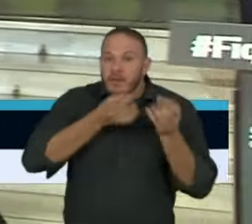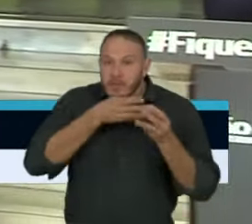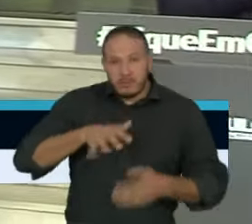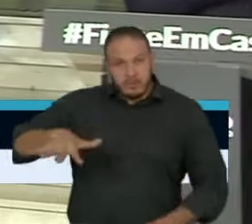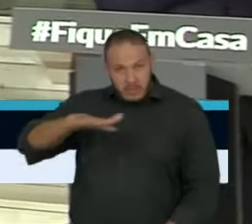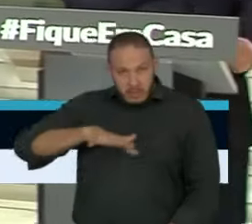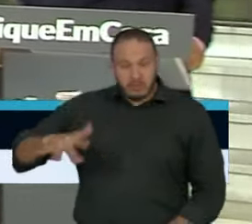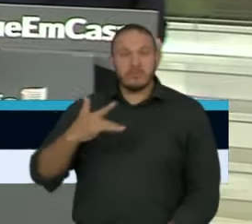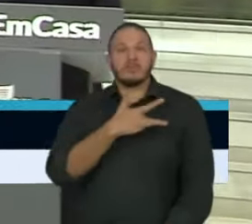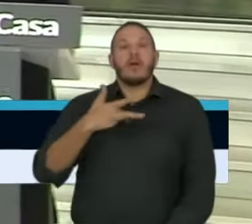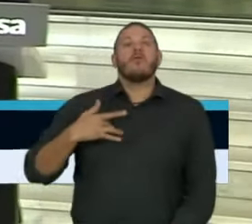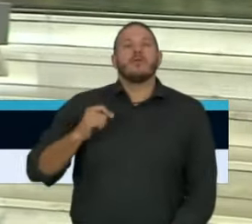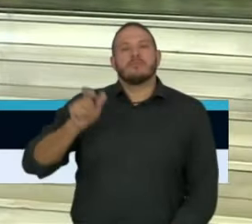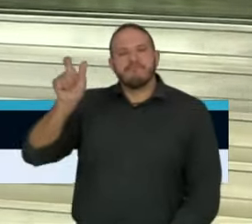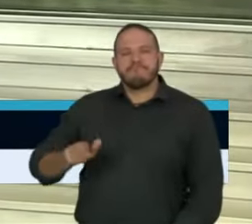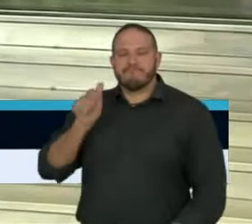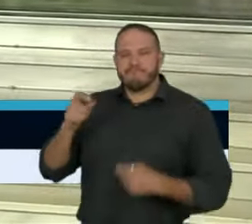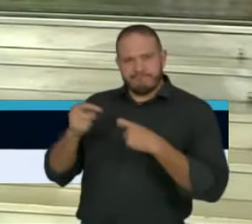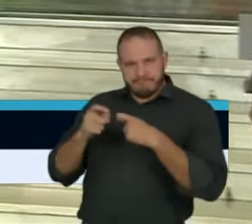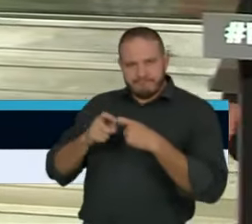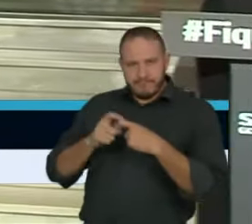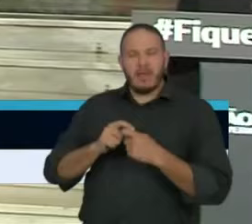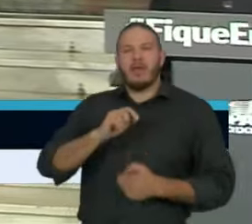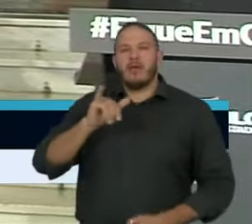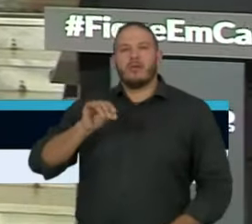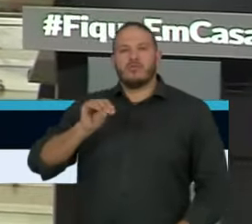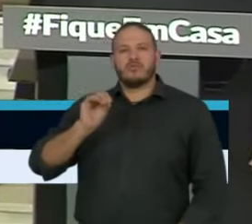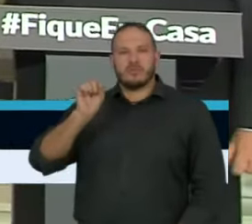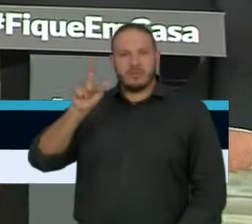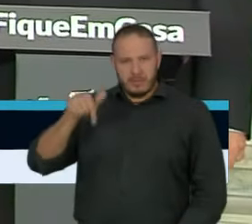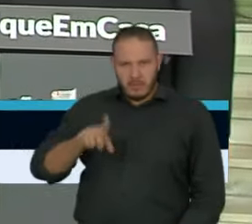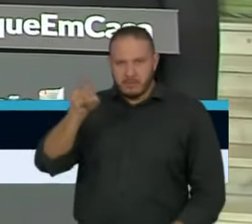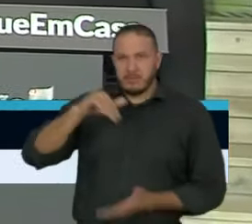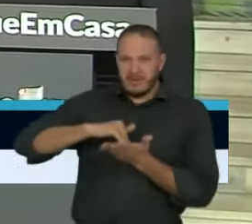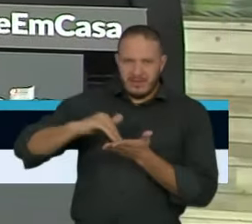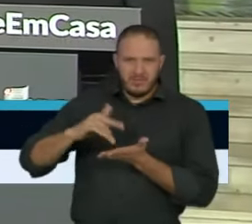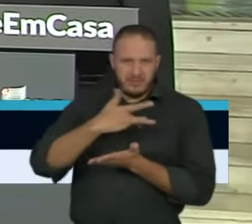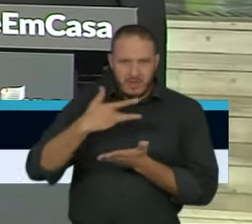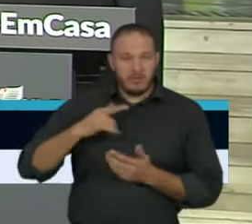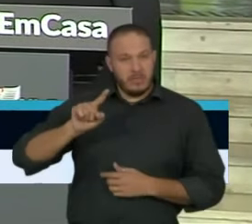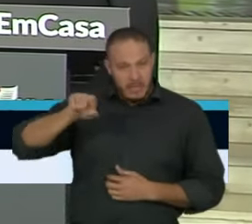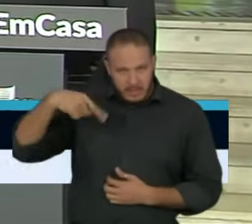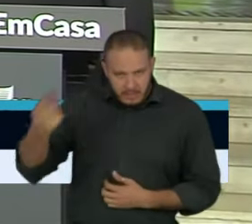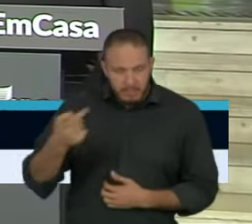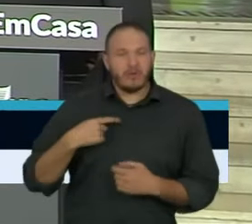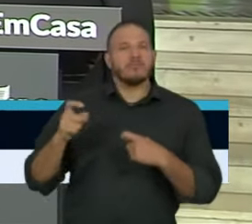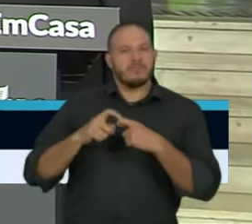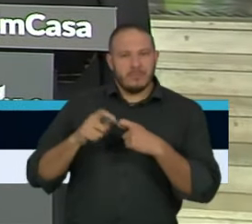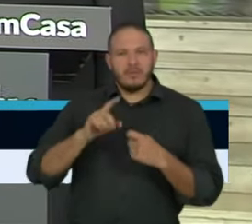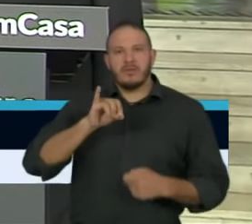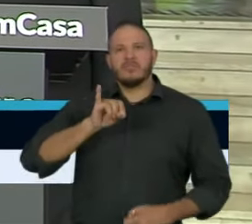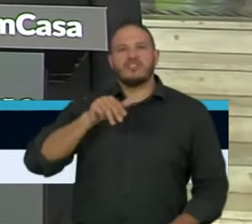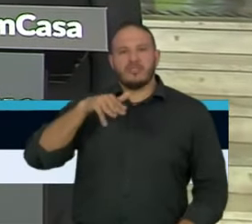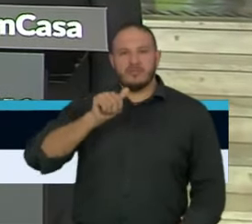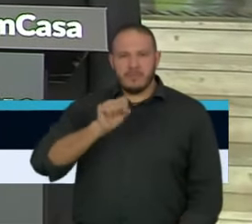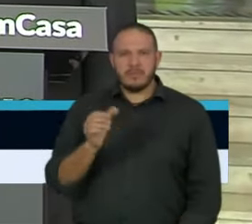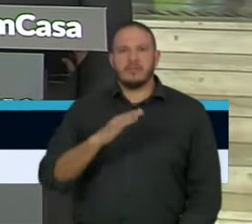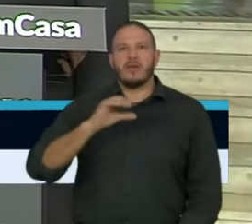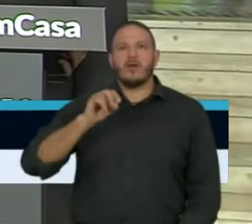saúde, com José Henrique Guerman, nosso secretário da Saúde, e na sequência com o Dr. Dimas Covas, presidente do Instituto